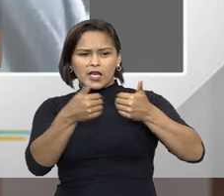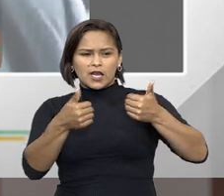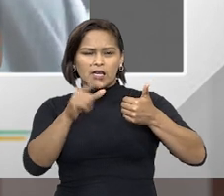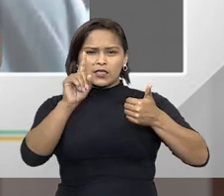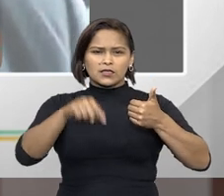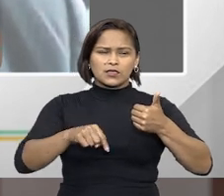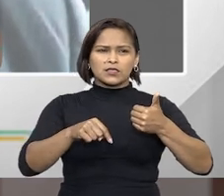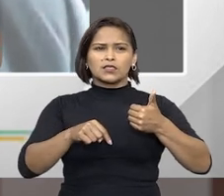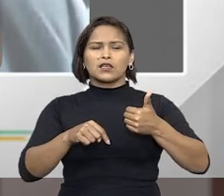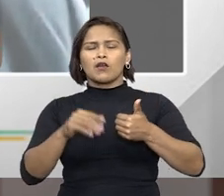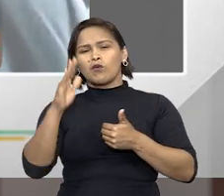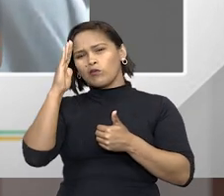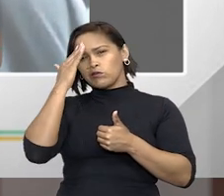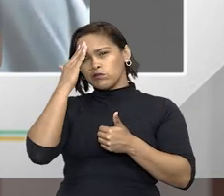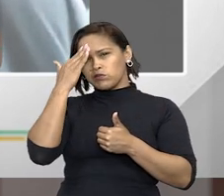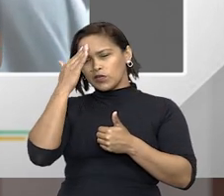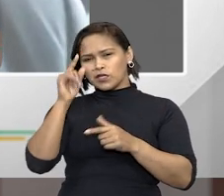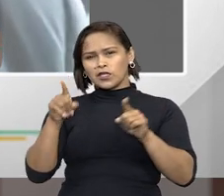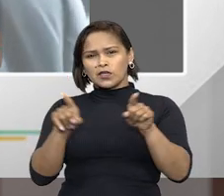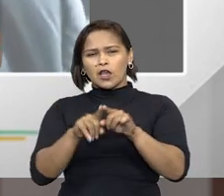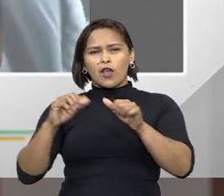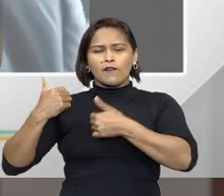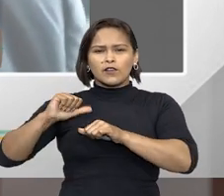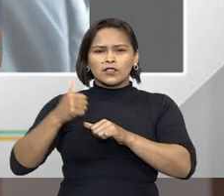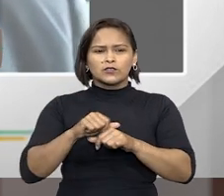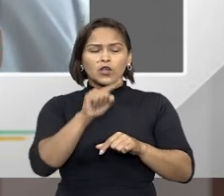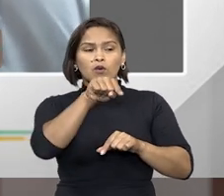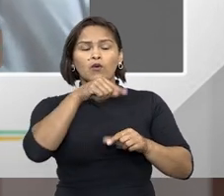simulação e verificou quais eram os processos